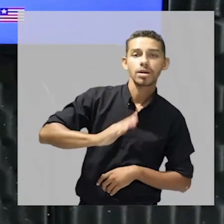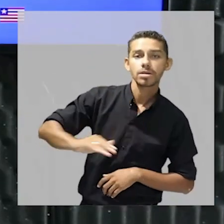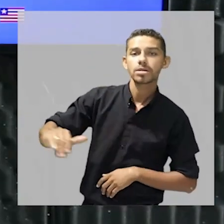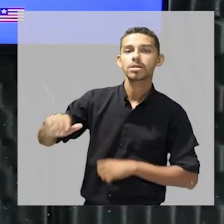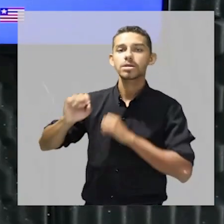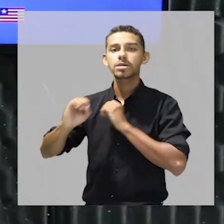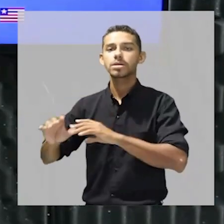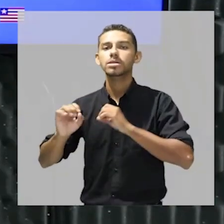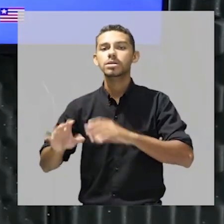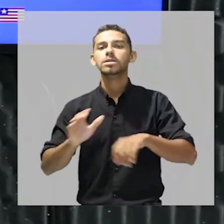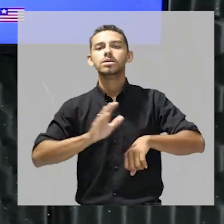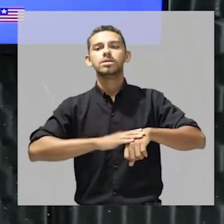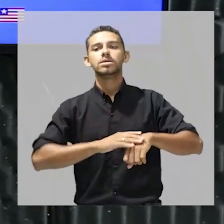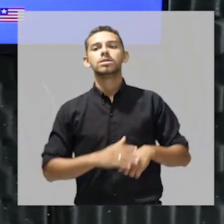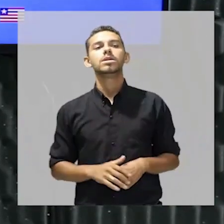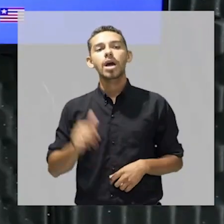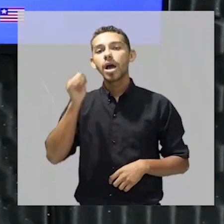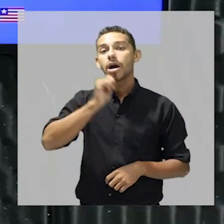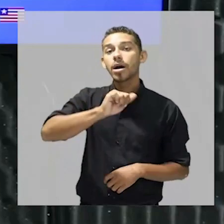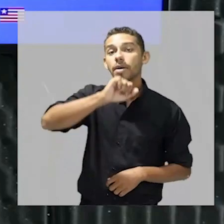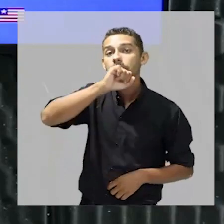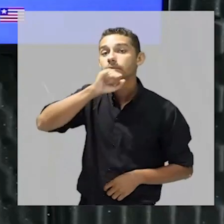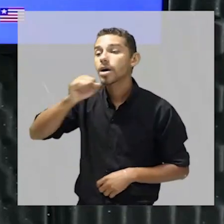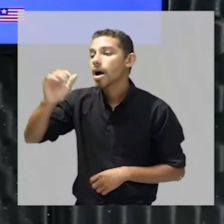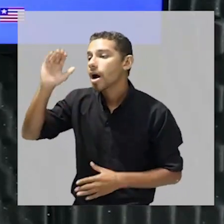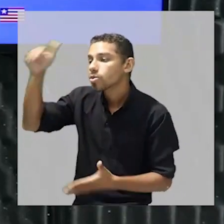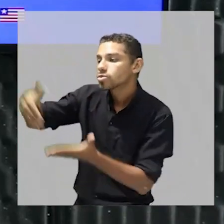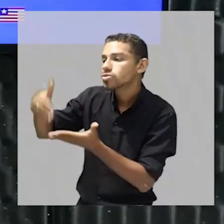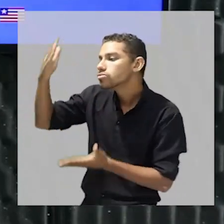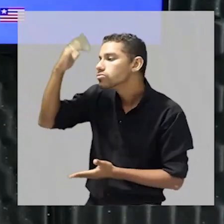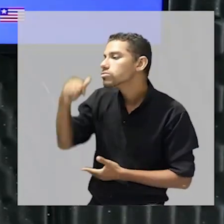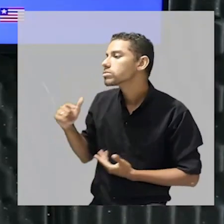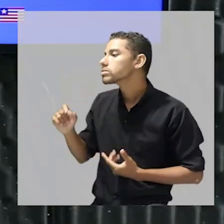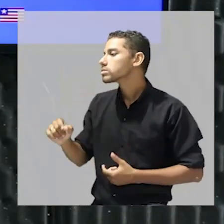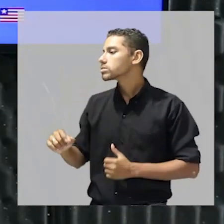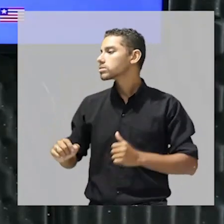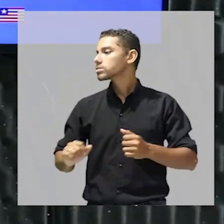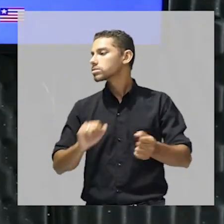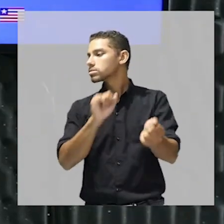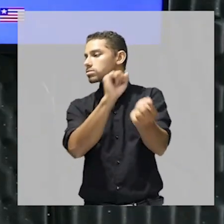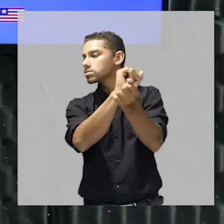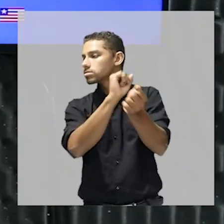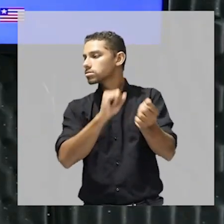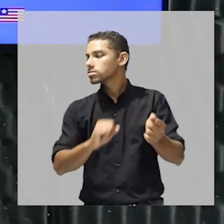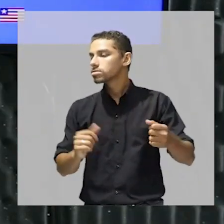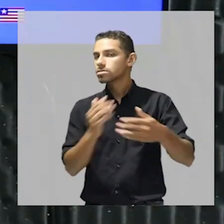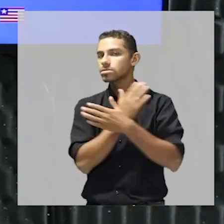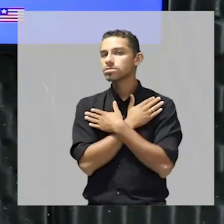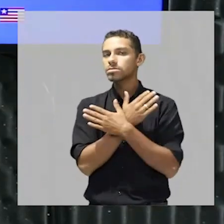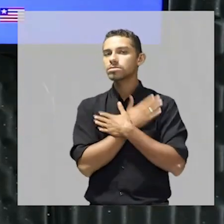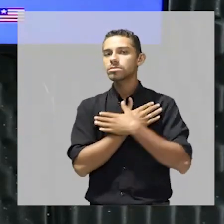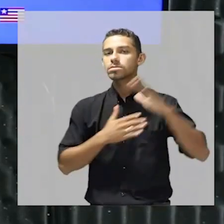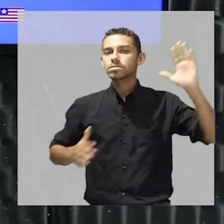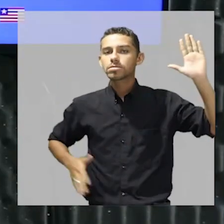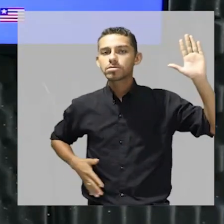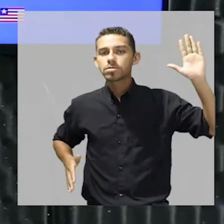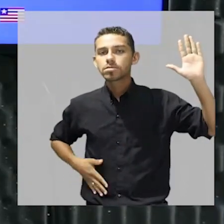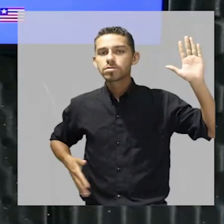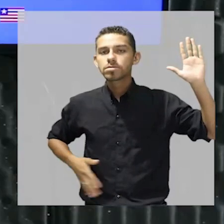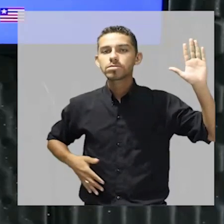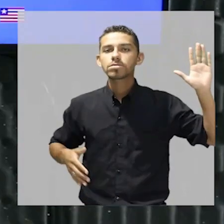a mãe foi a última a saber que o guri dela que ela tanto amava se tornou um marginal viveu